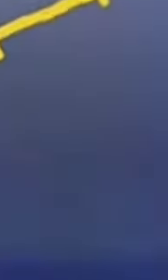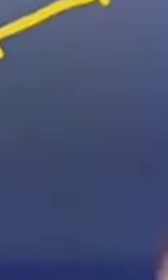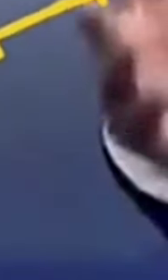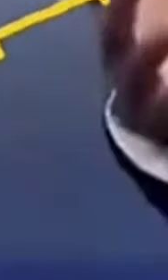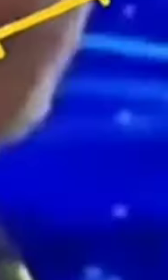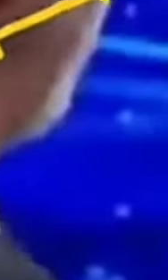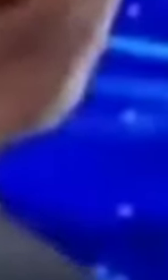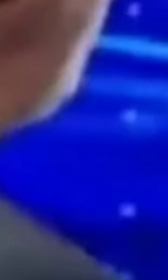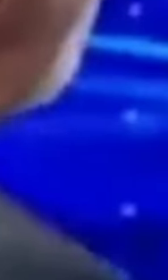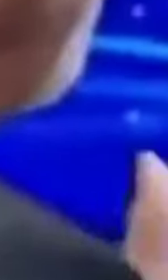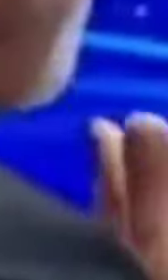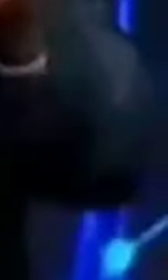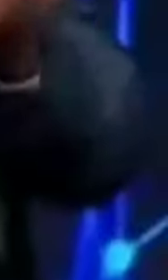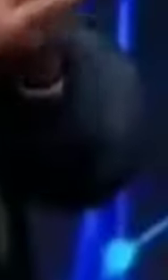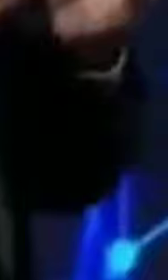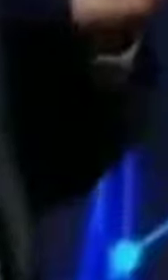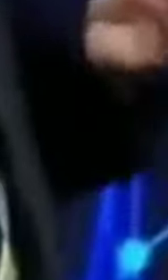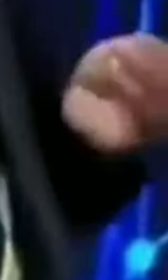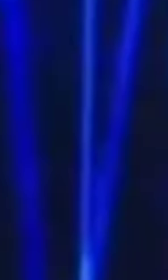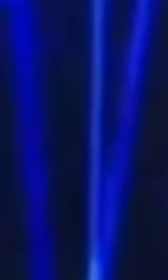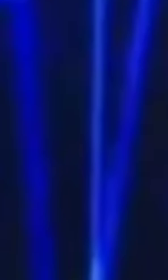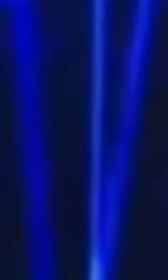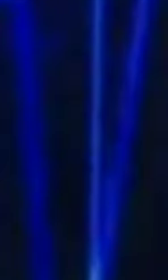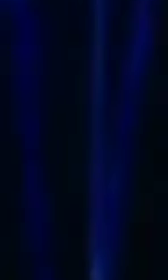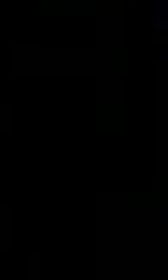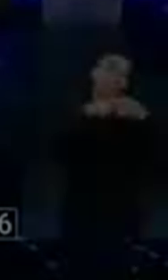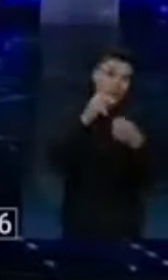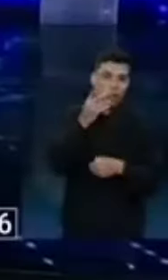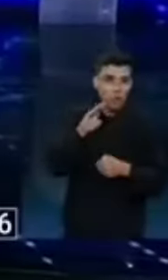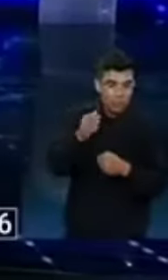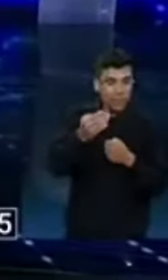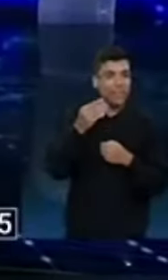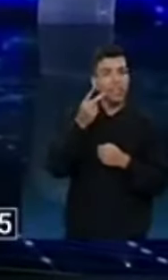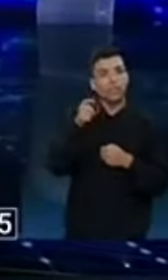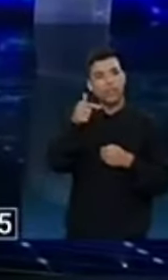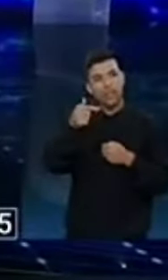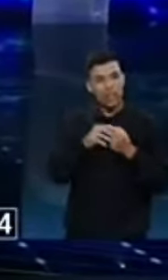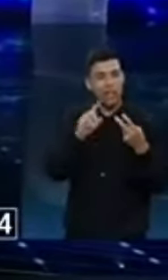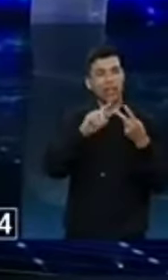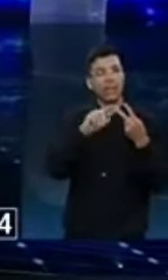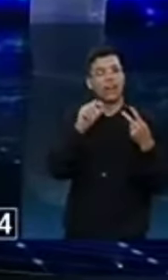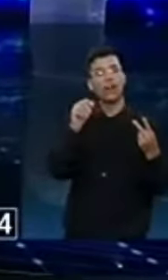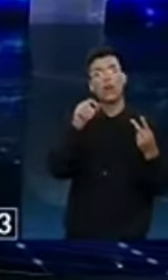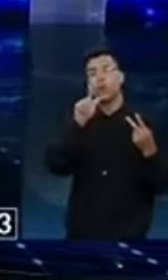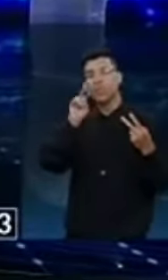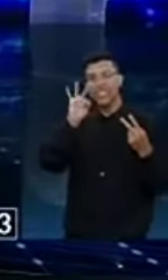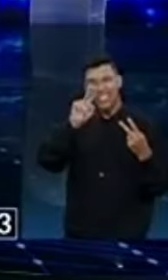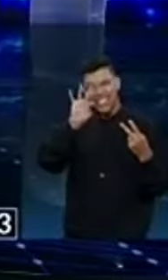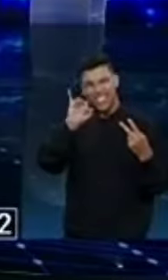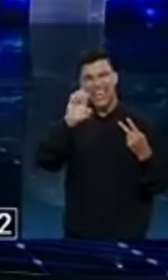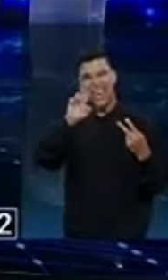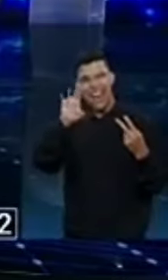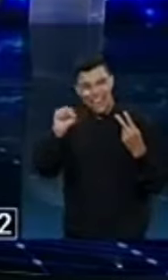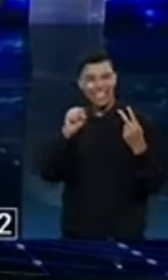Lula. Pare de mentir. Mas por que, que você pare mente de mentir, cara? Eu tô falando. 3. Andrade Gutierrez, 1,4.